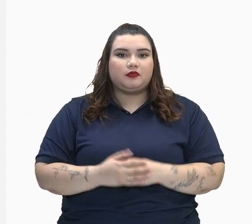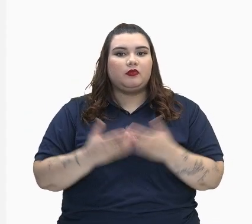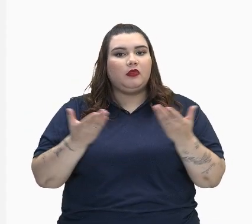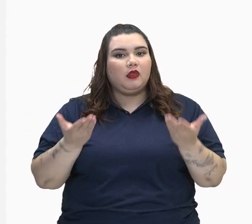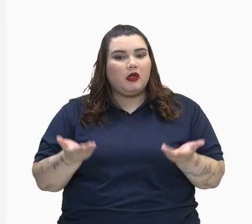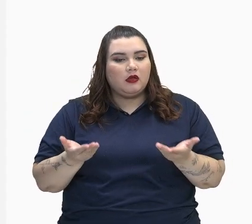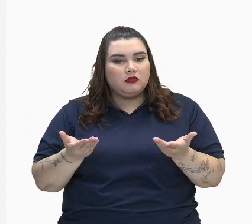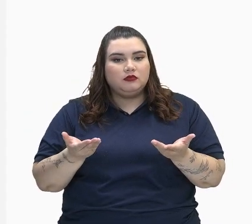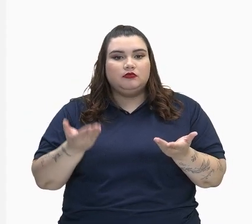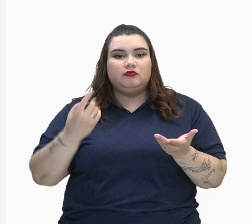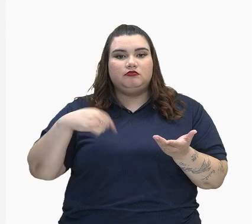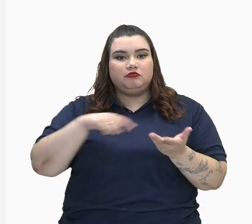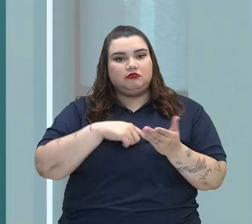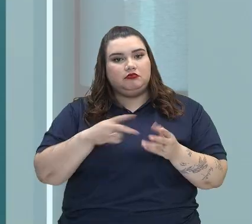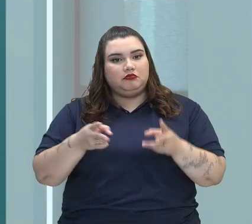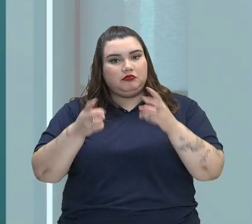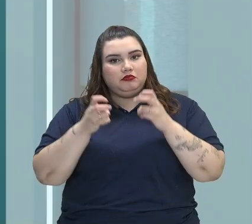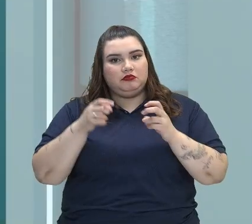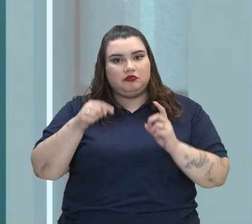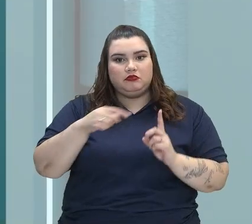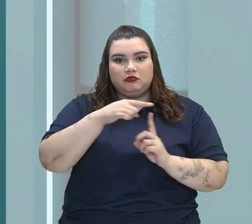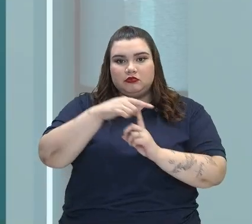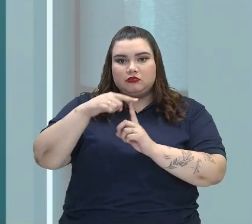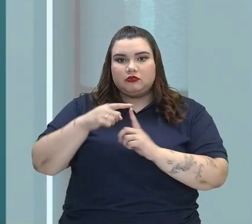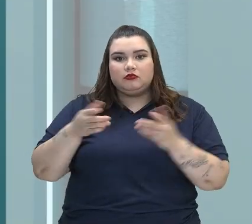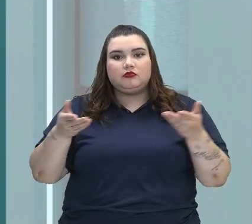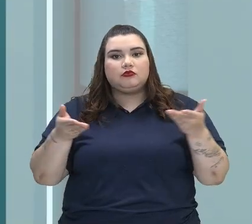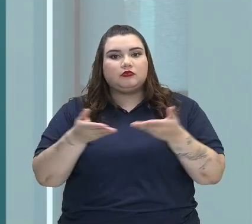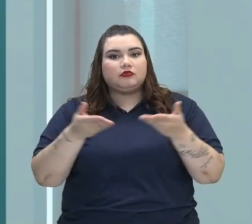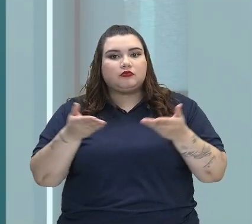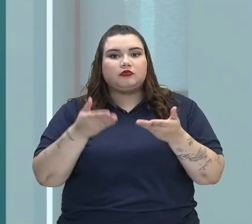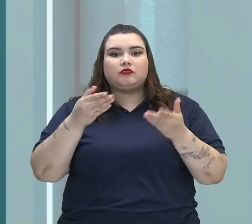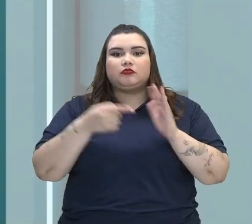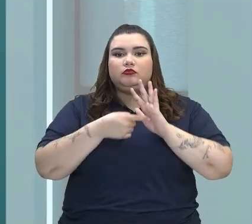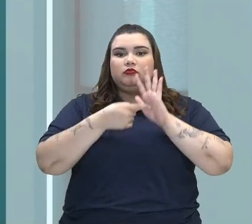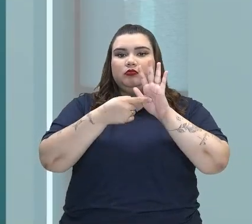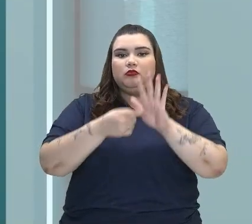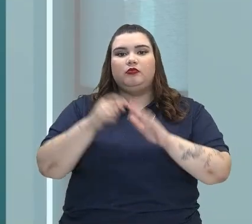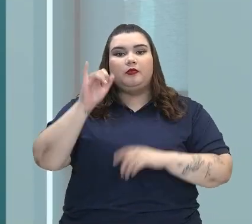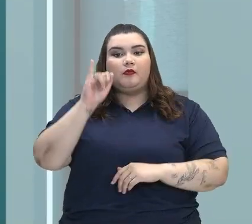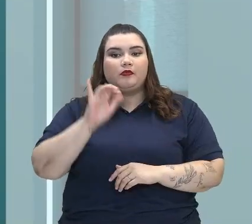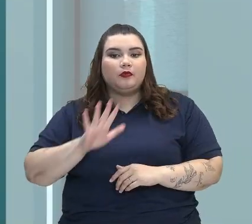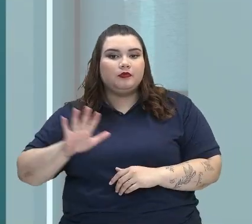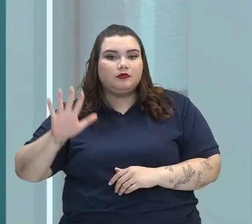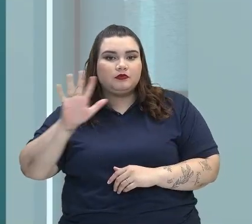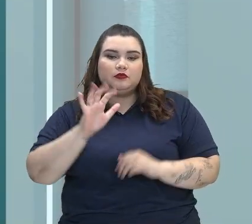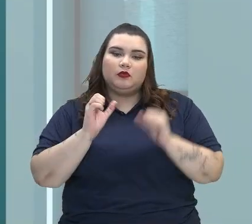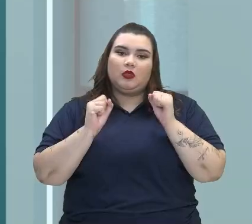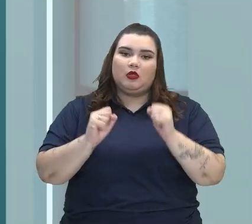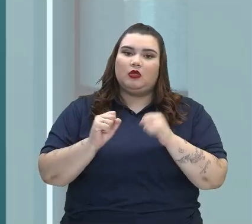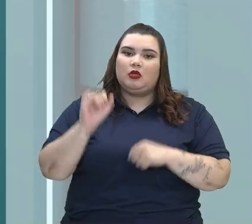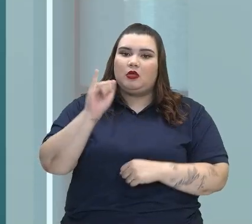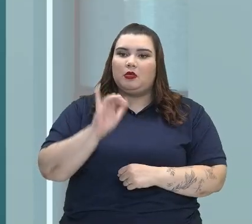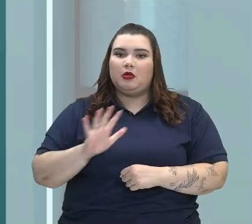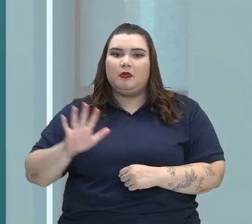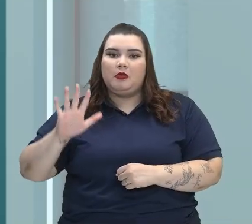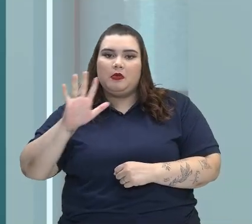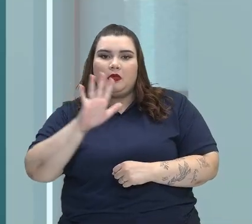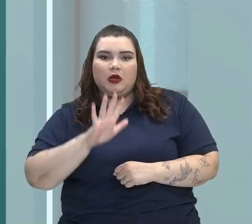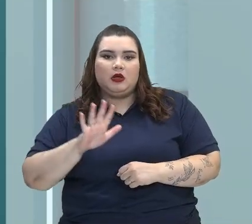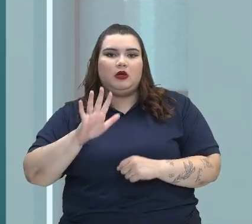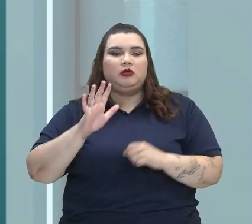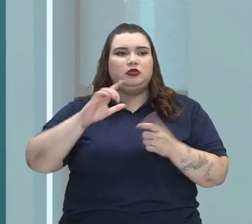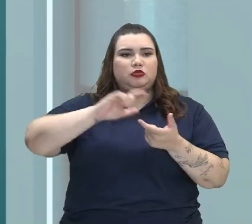a partir dessas linhas, nós vamos ter o quê? Uma imagem que pode ser uma imagem orgânica, pode